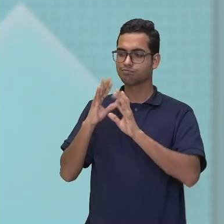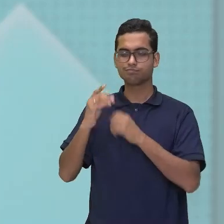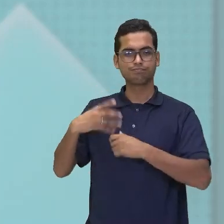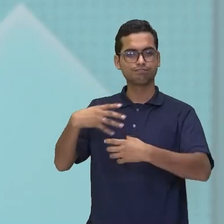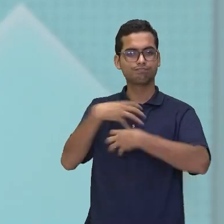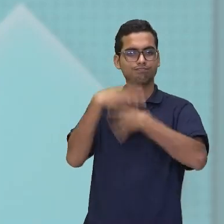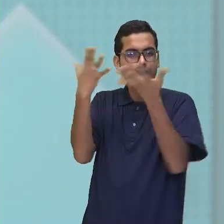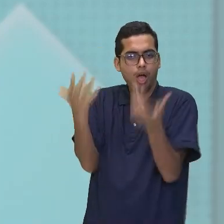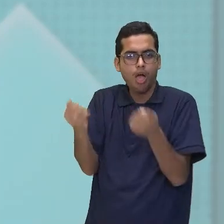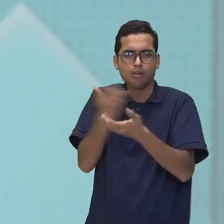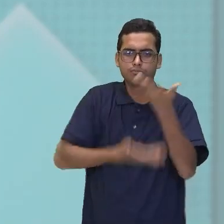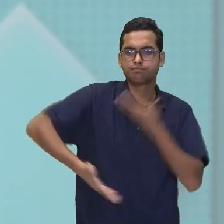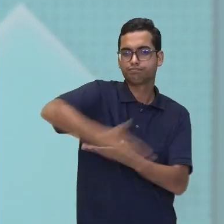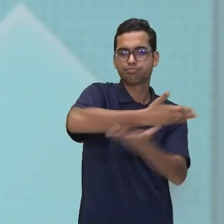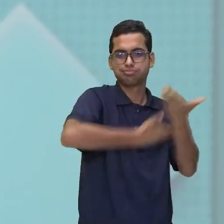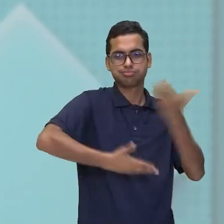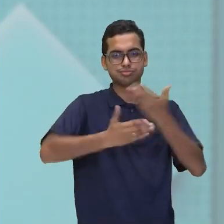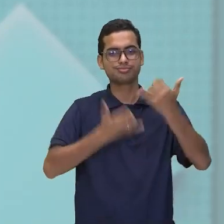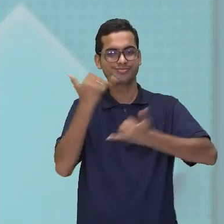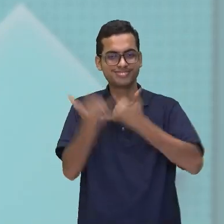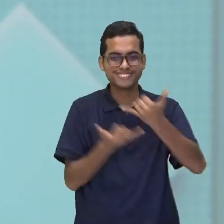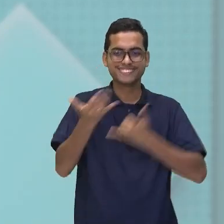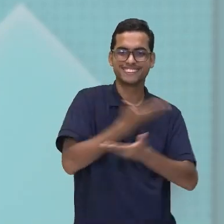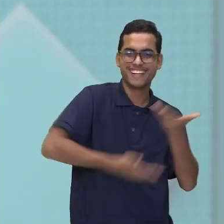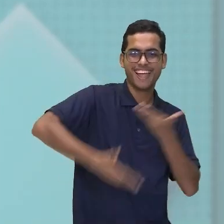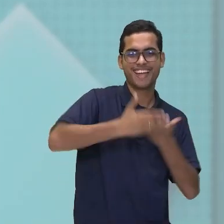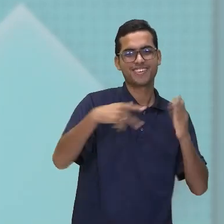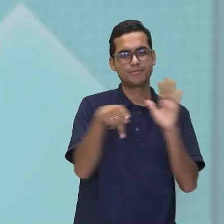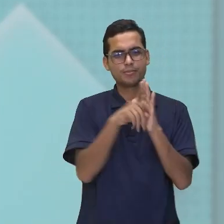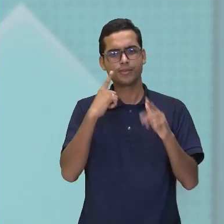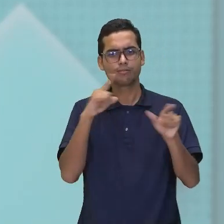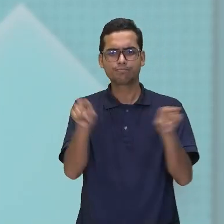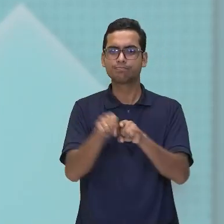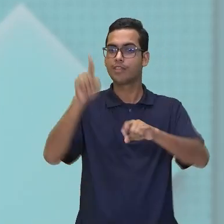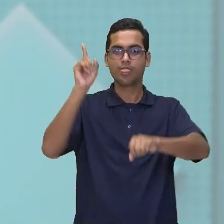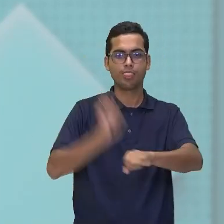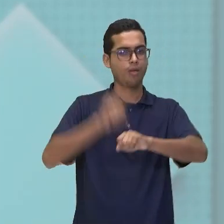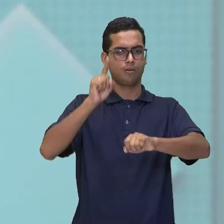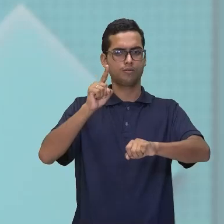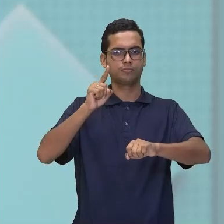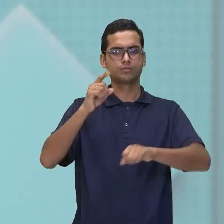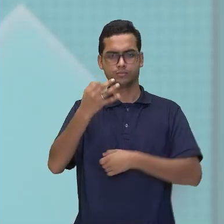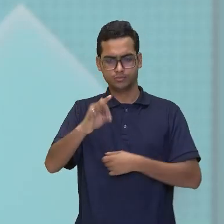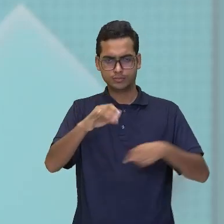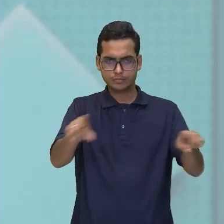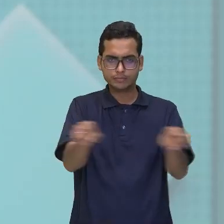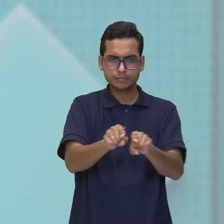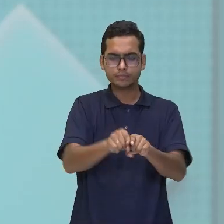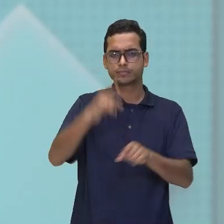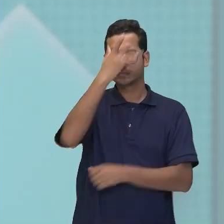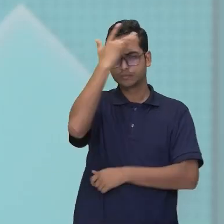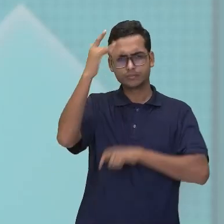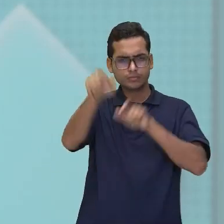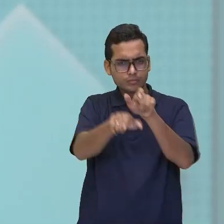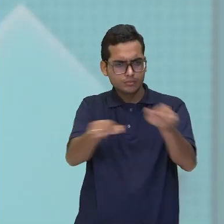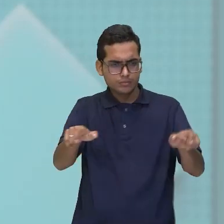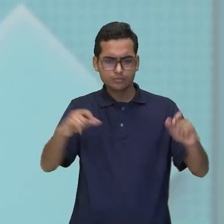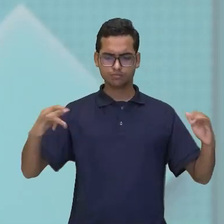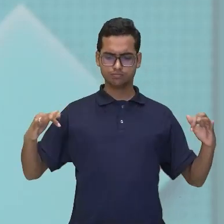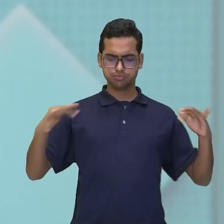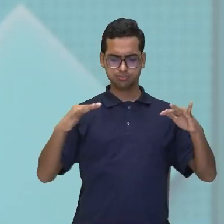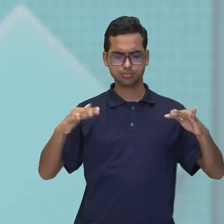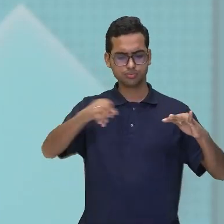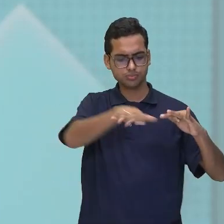é importante que o happening é algo improvisado, em que os espectadores, eles